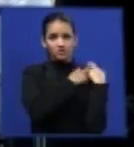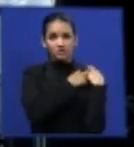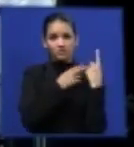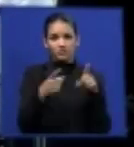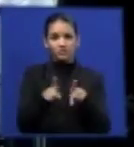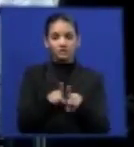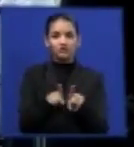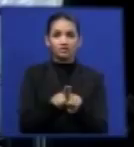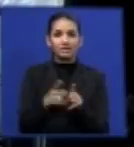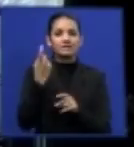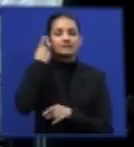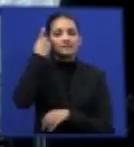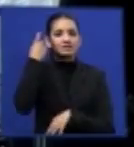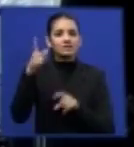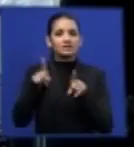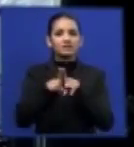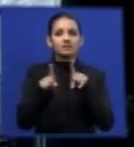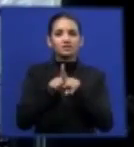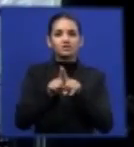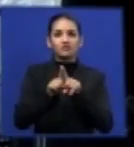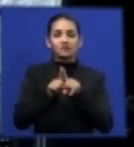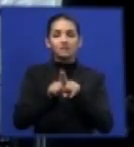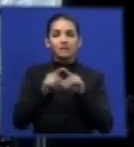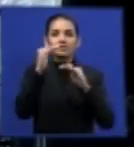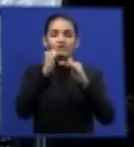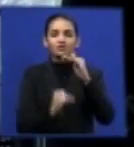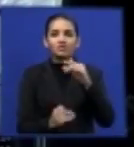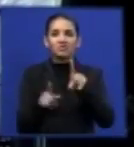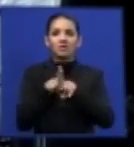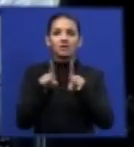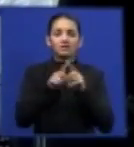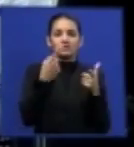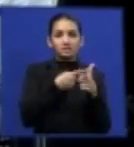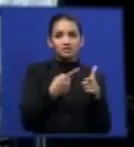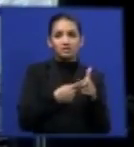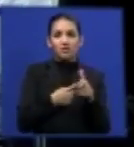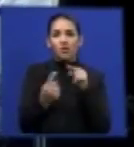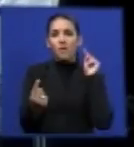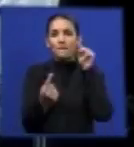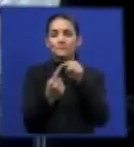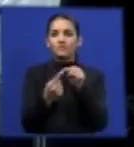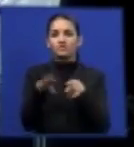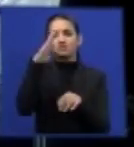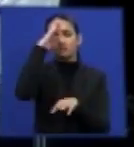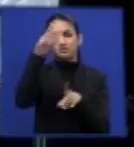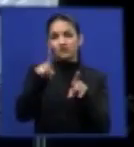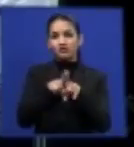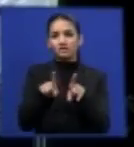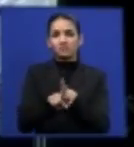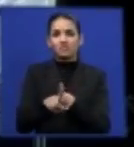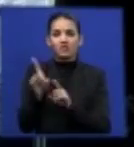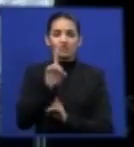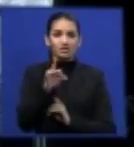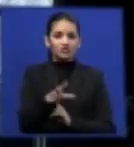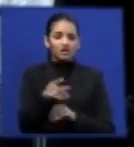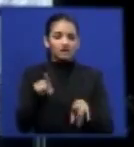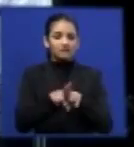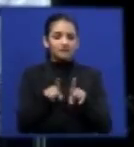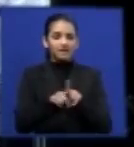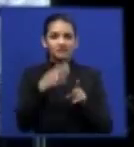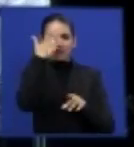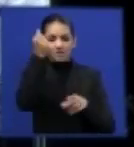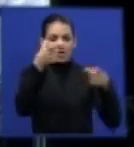nós estamos tentando diminuir a geração de resíduos uma das nossas metas não é só dar a destinação final